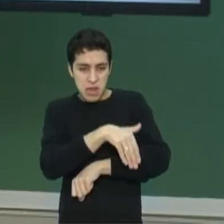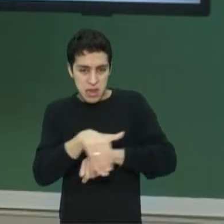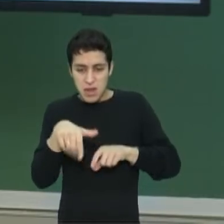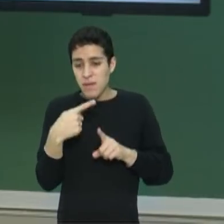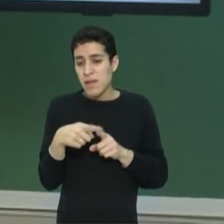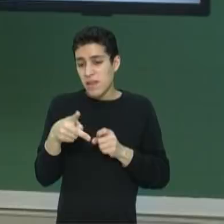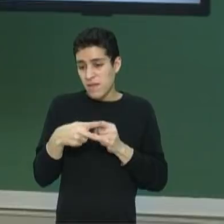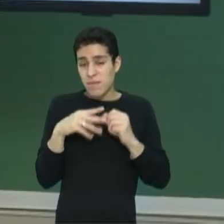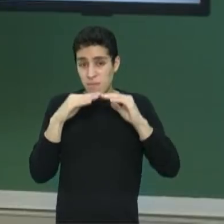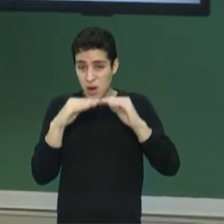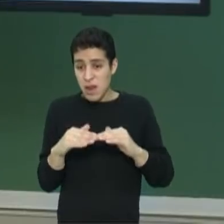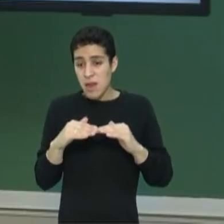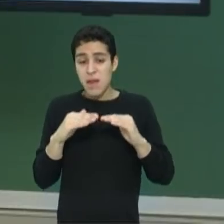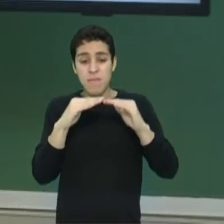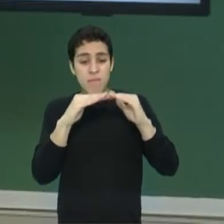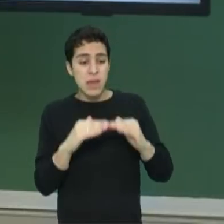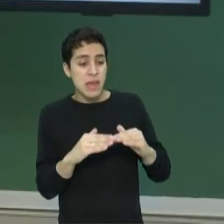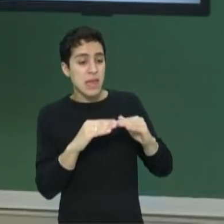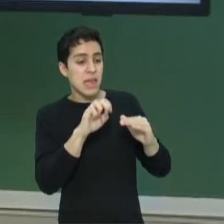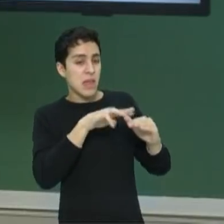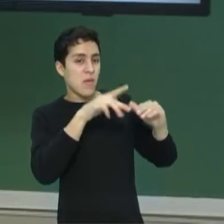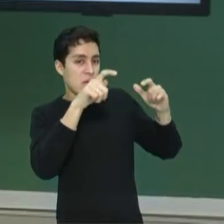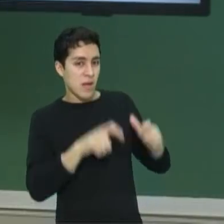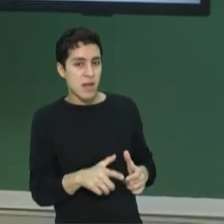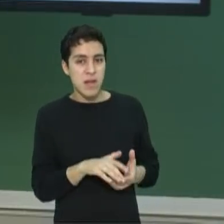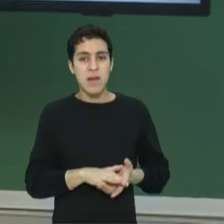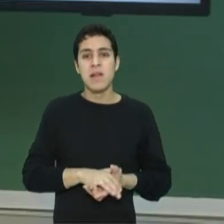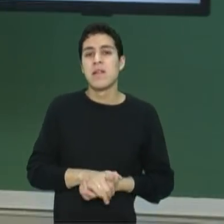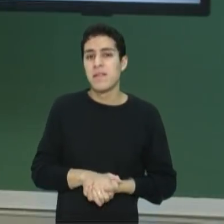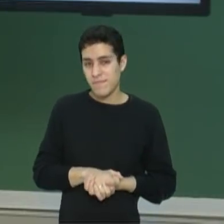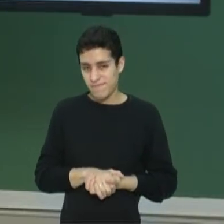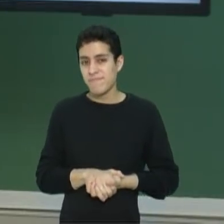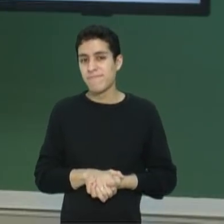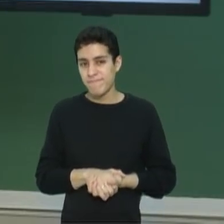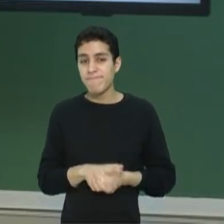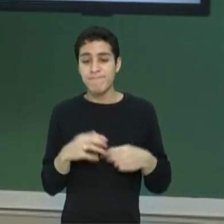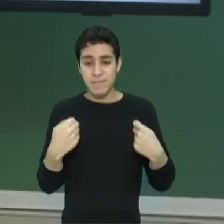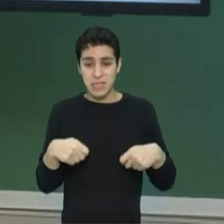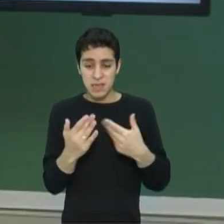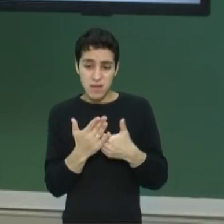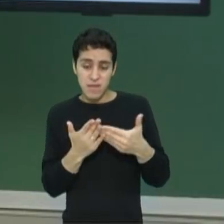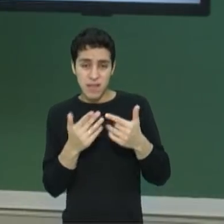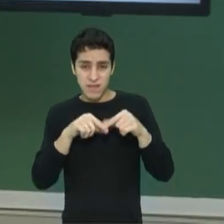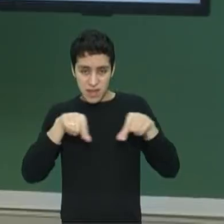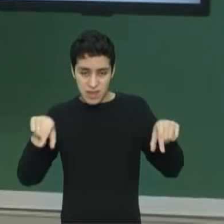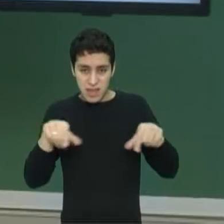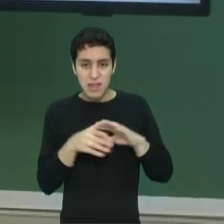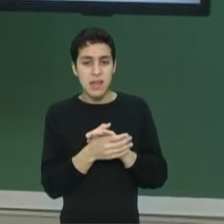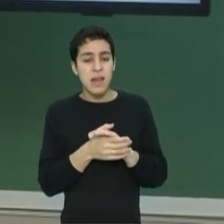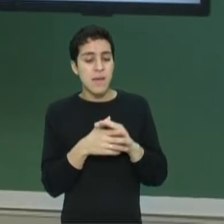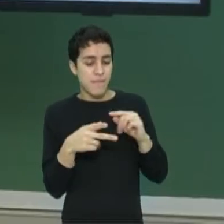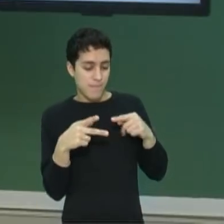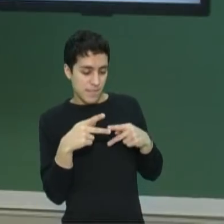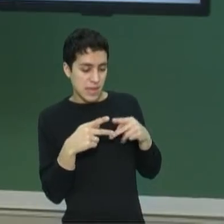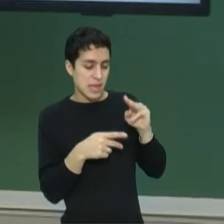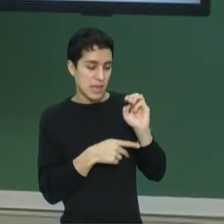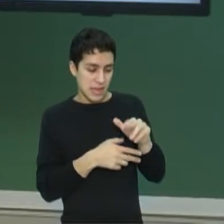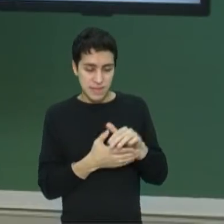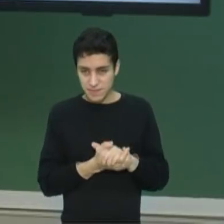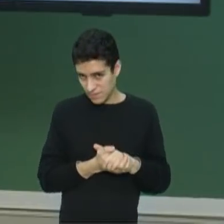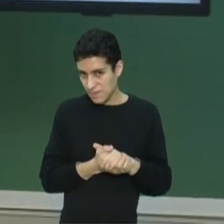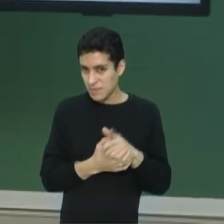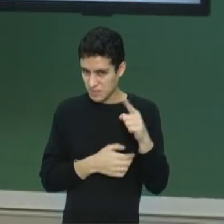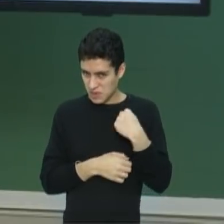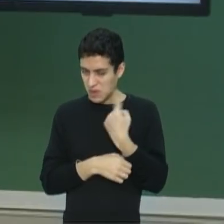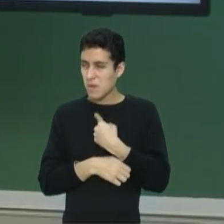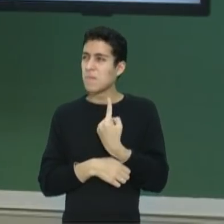temos aí o verbo morar, e quem mora, mora em algum lugar. Então, eu tenho que começar a minha frase já utilizando a preposição em, que é o